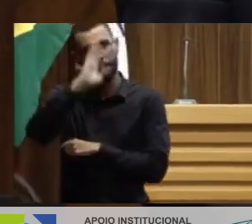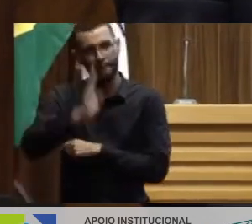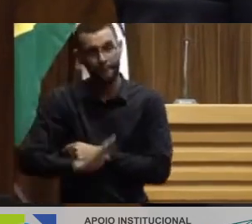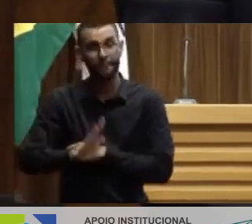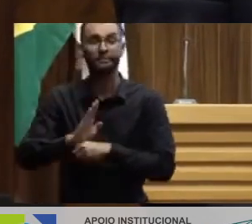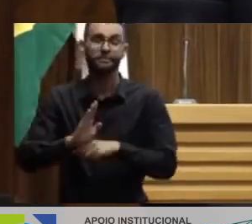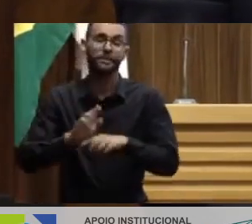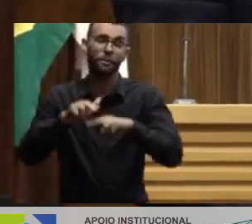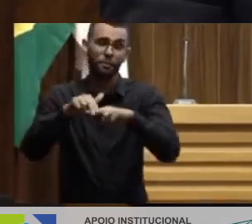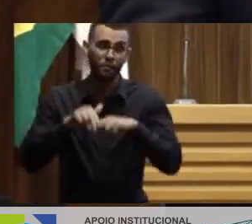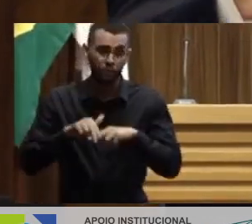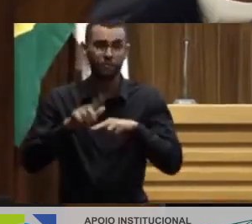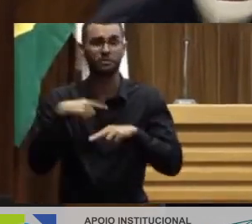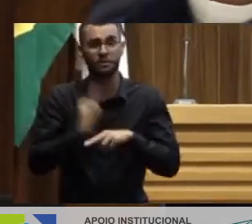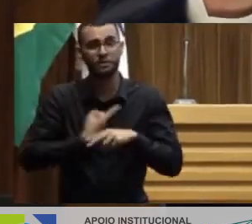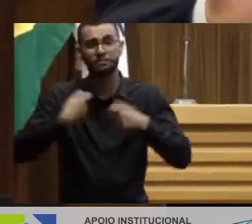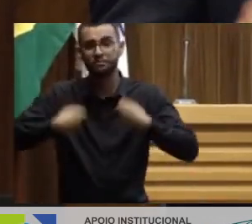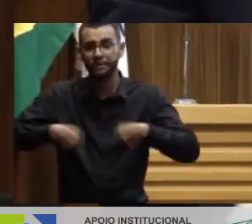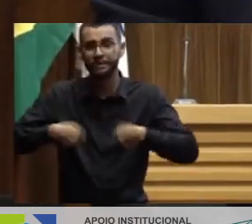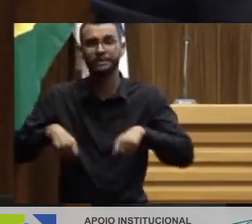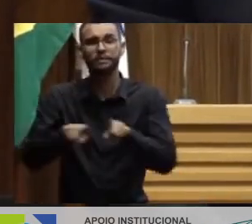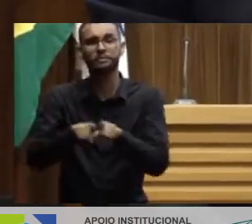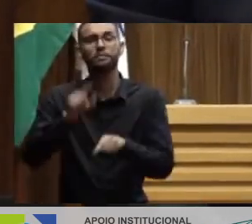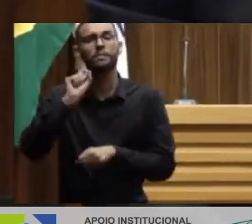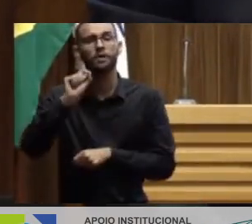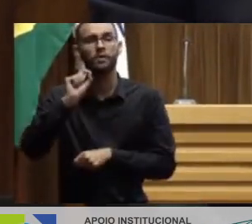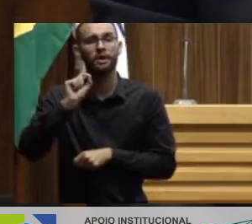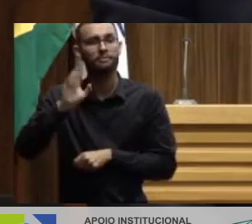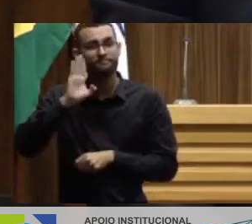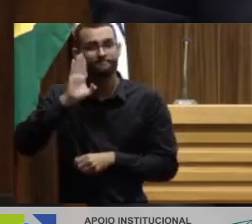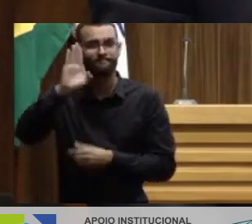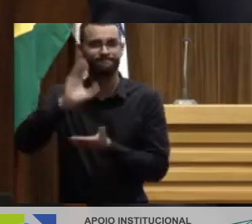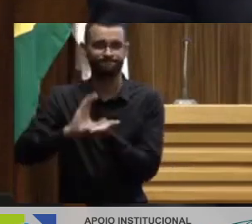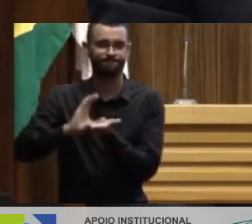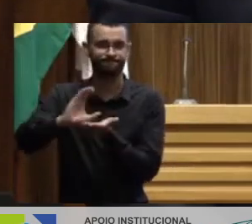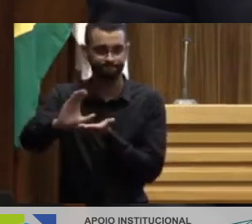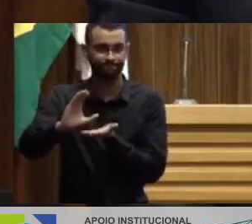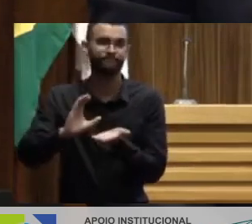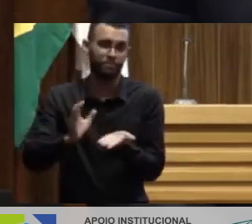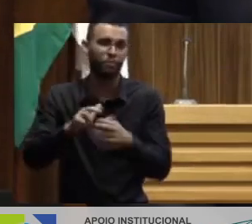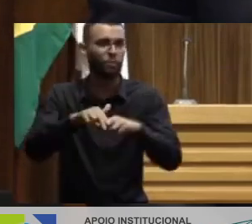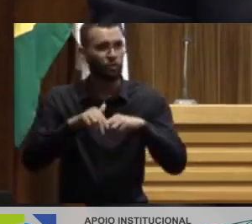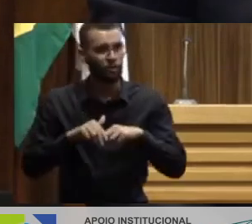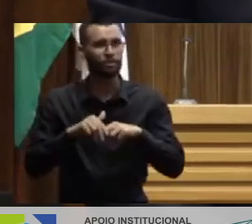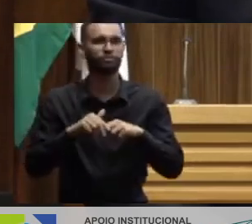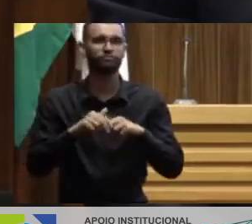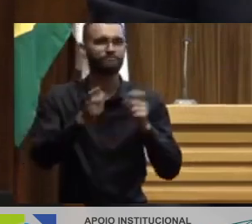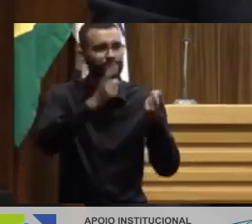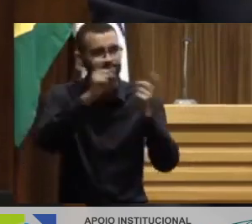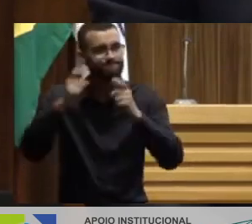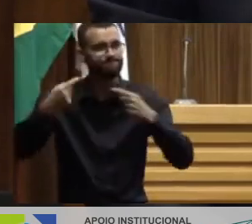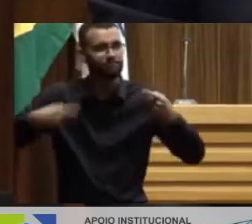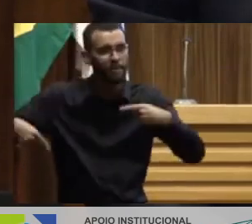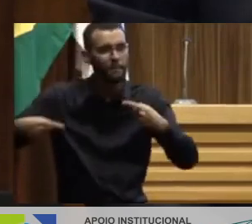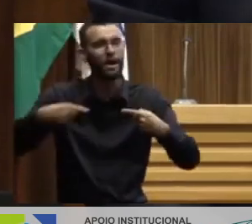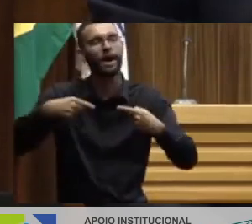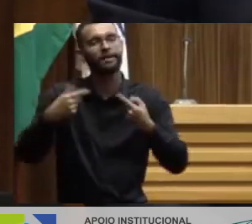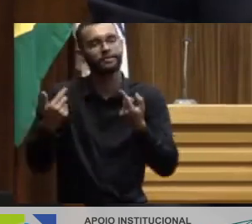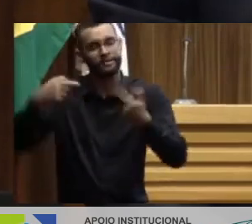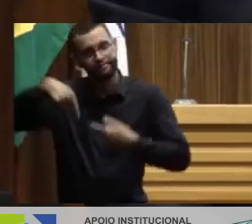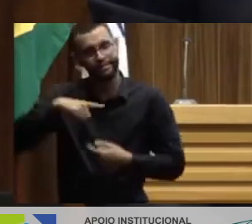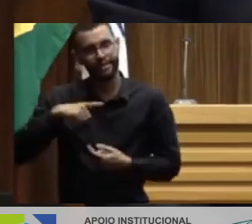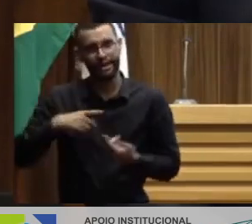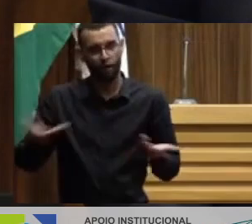isso, necessariamente, a gente precisa de financiamento, e é por isso que encontros como esse são tão importantes e o papel